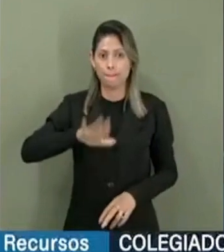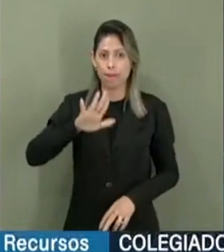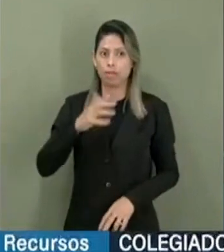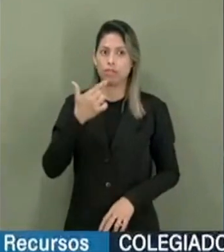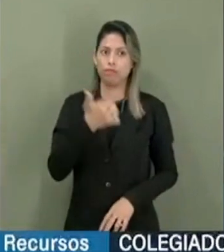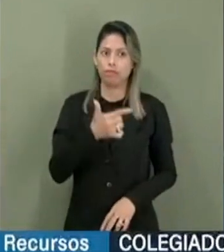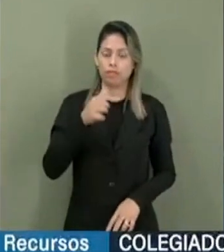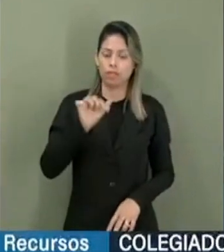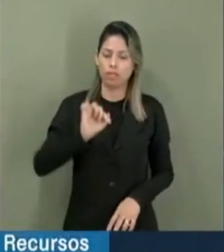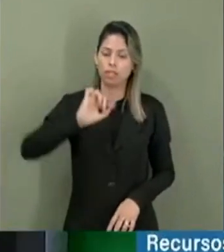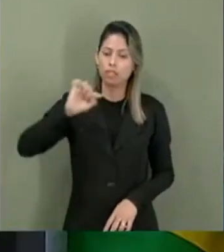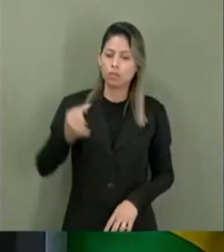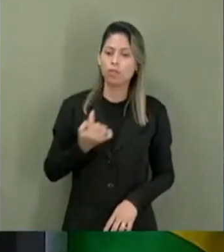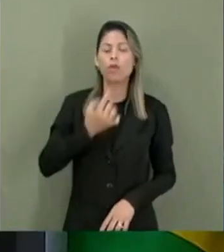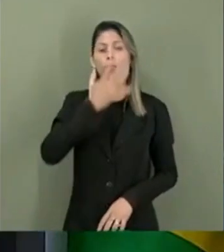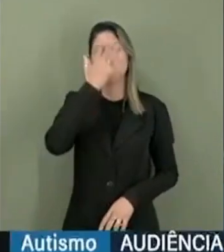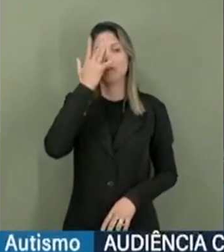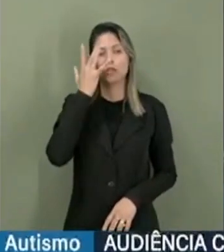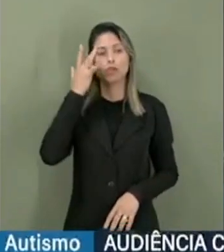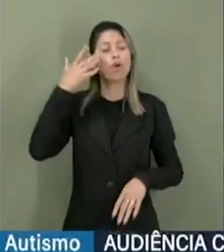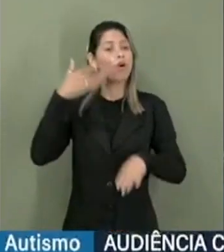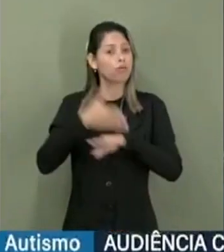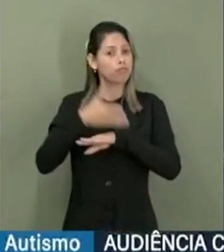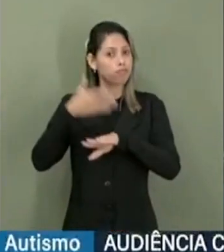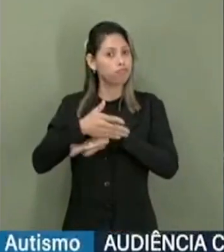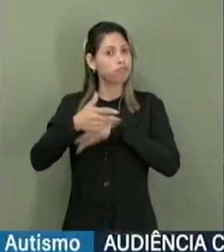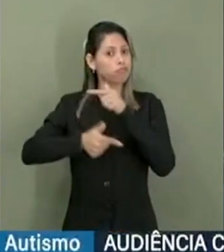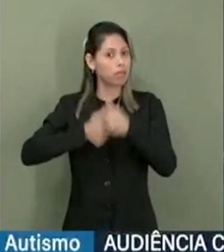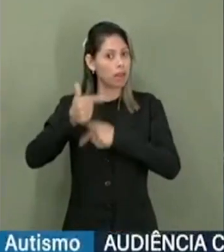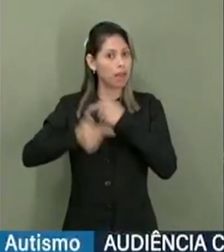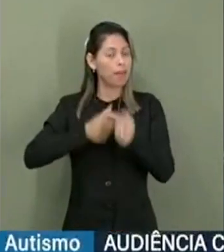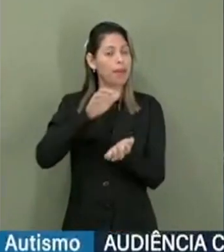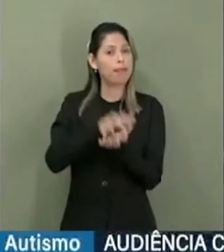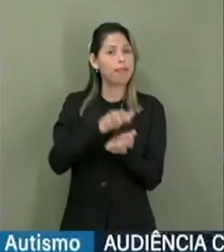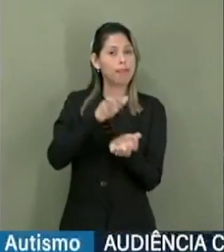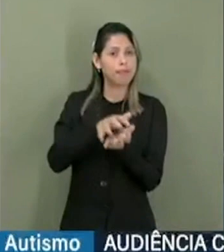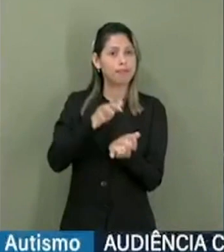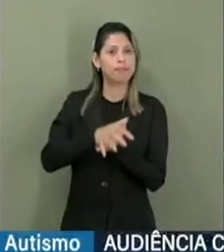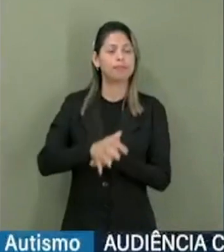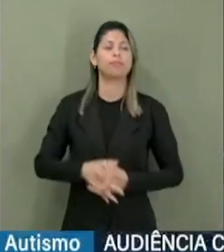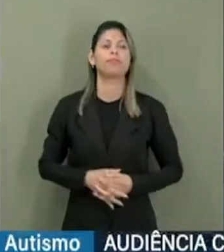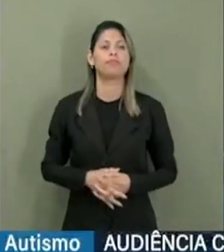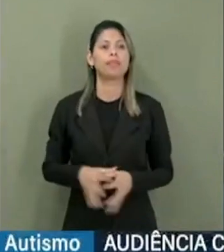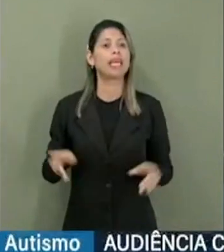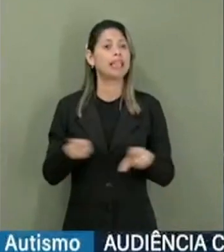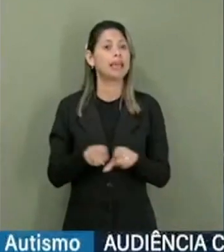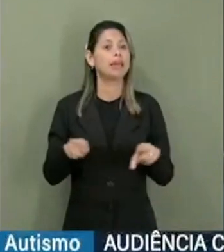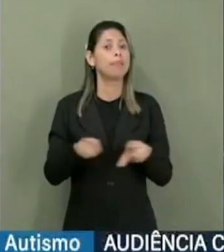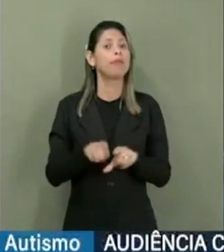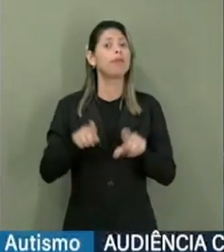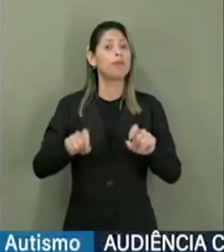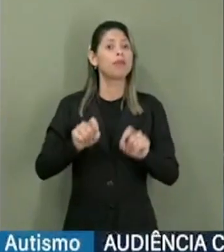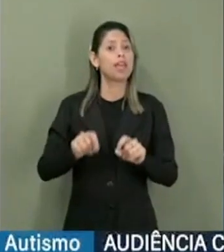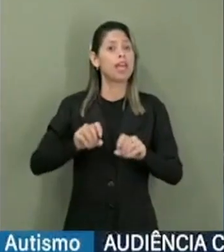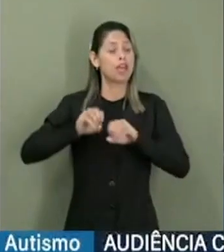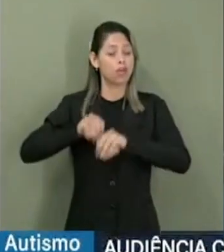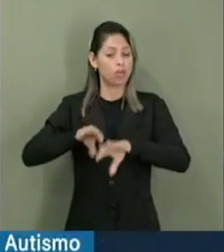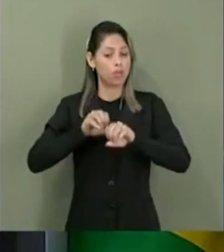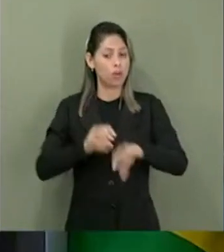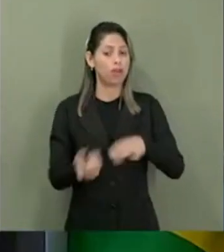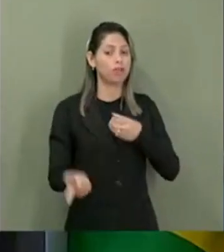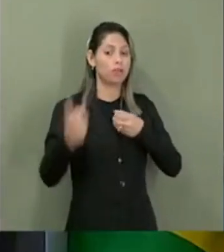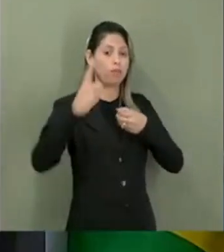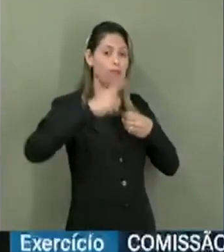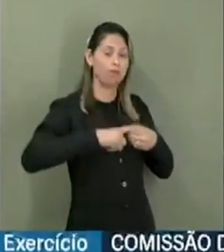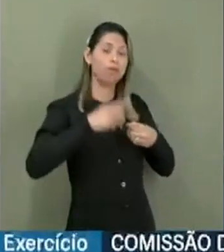empregados somente em Pernambuco educação também voltou a ser prioridade merenda escolar